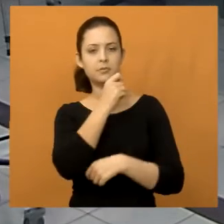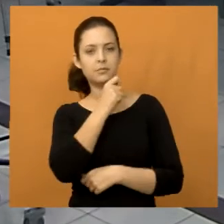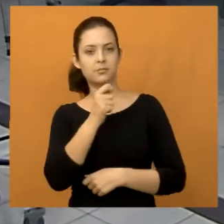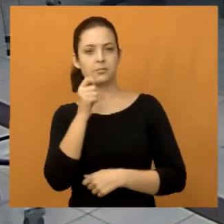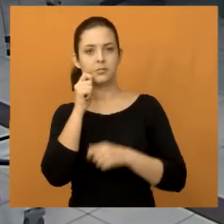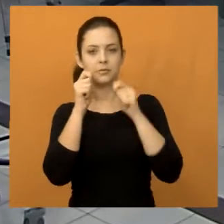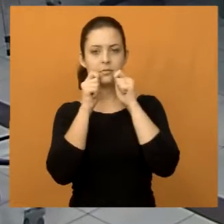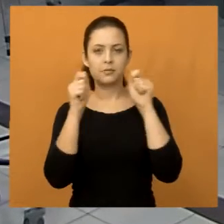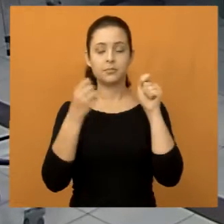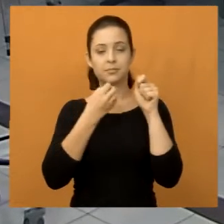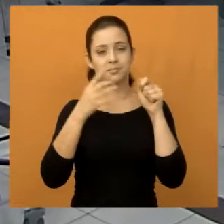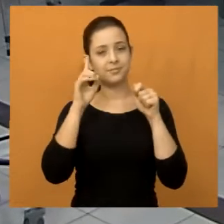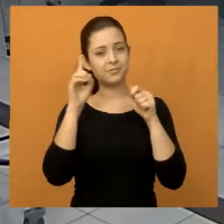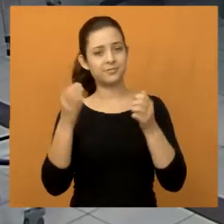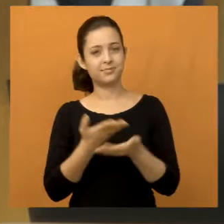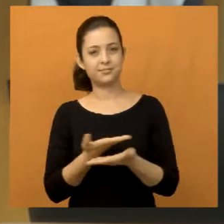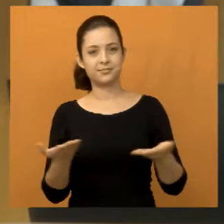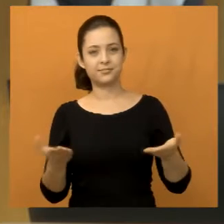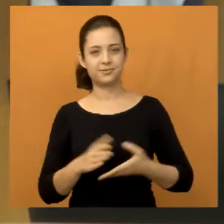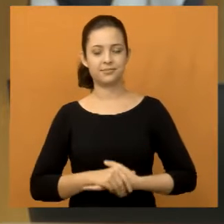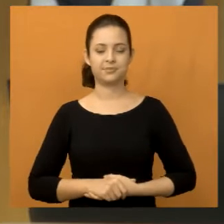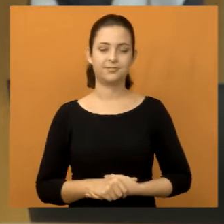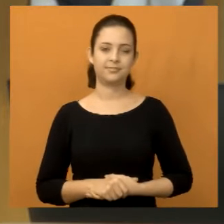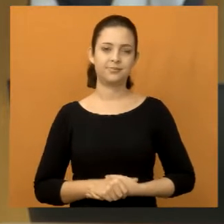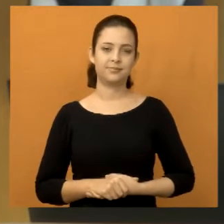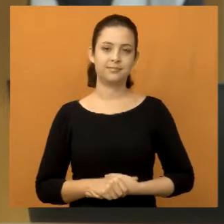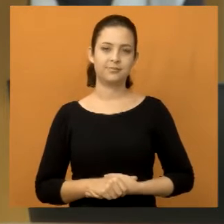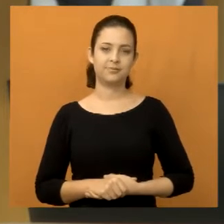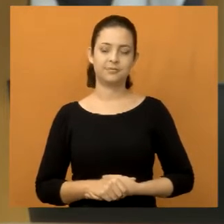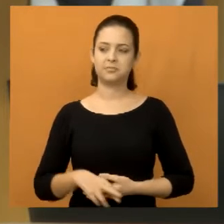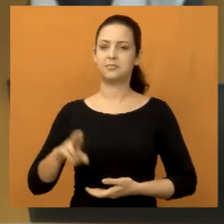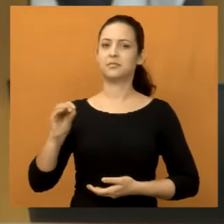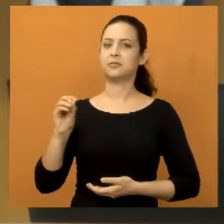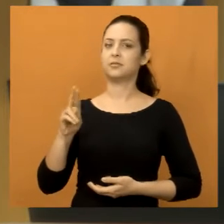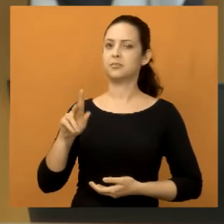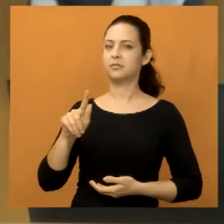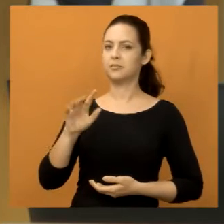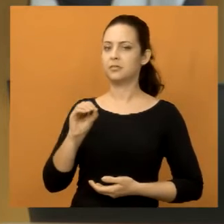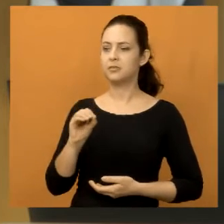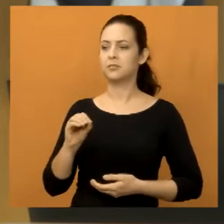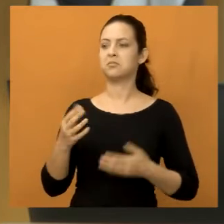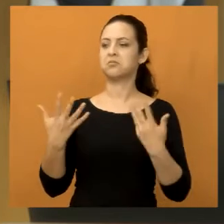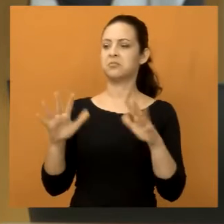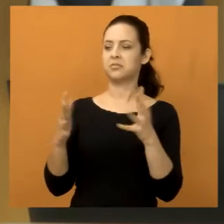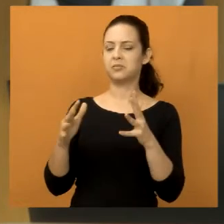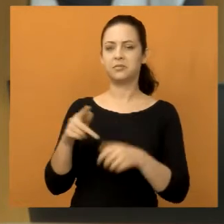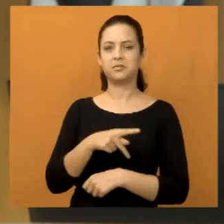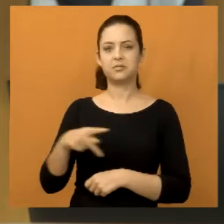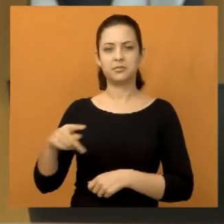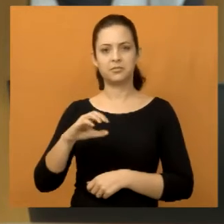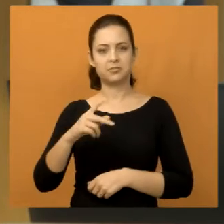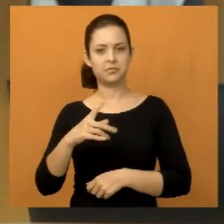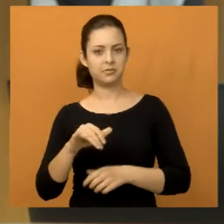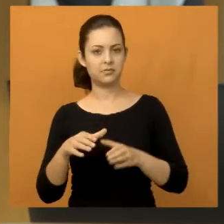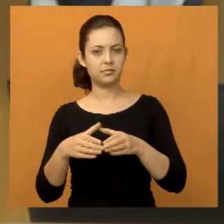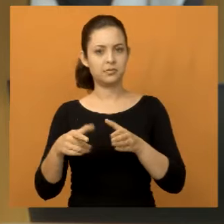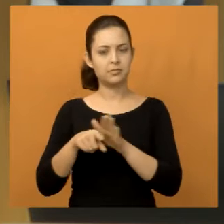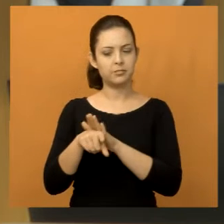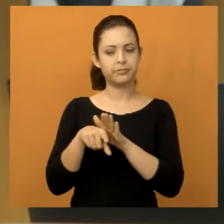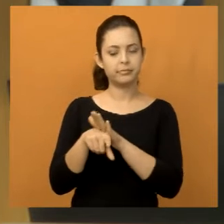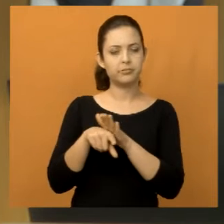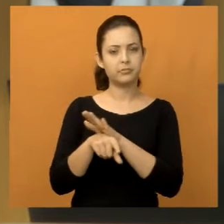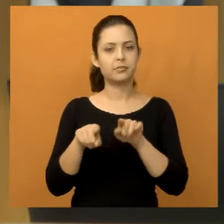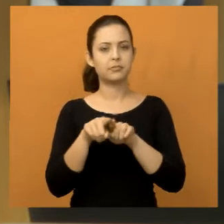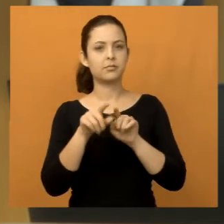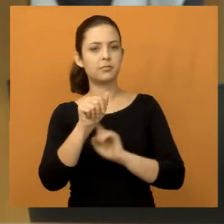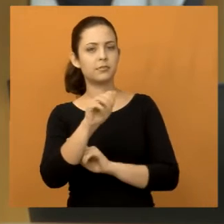assessores, e muito bom dia a todos. Queria parabenizar o doutor Rodrigo, presidente dessa comissão, o vereador